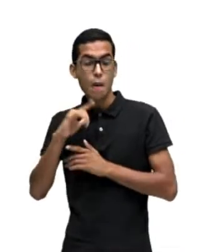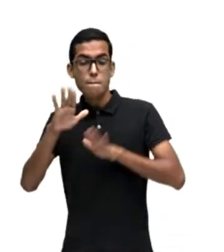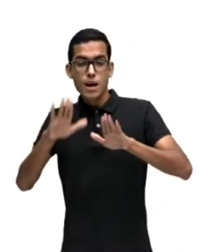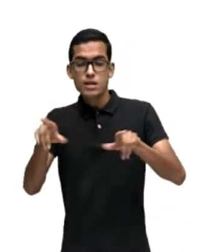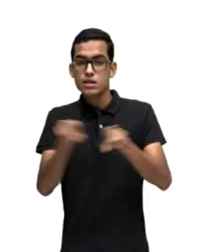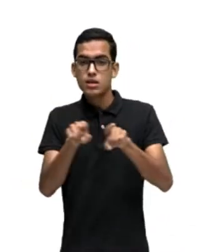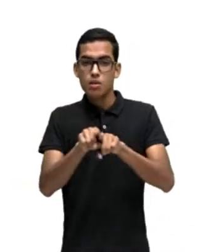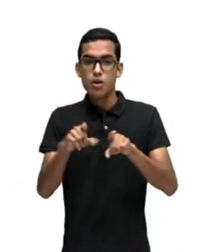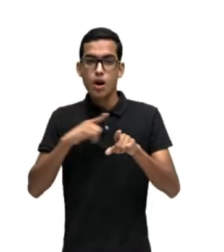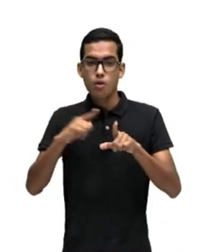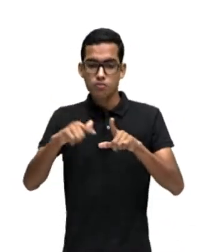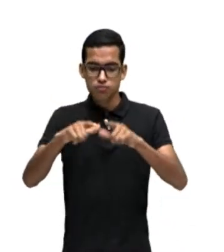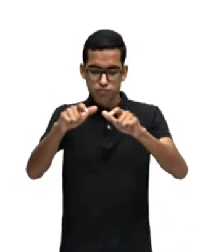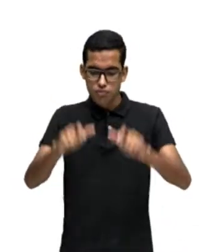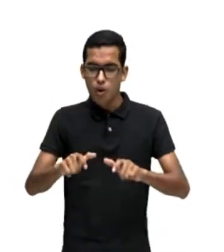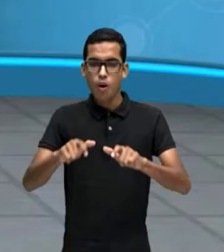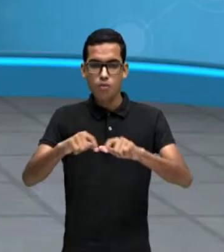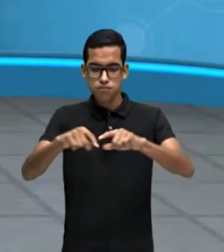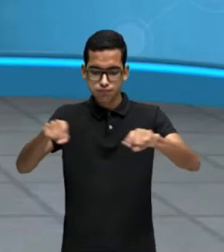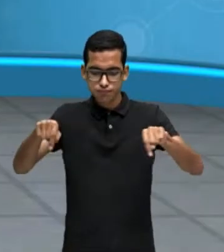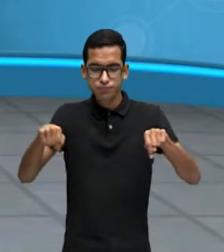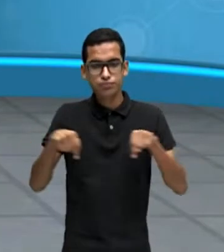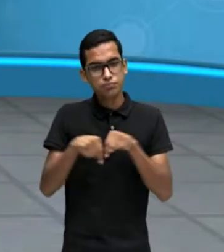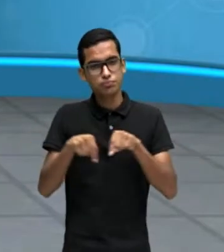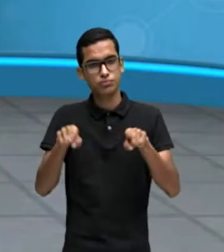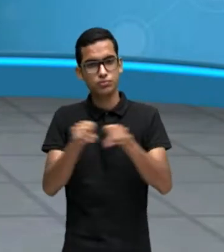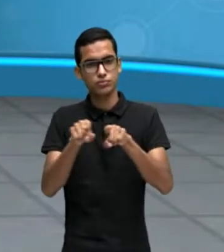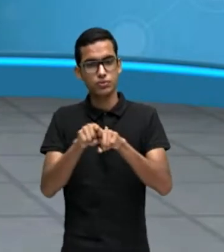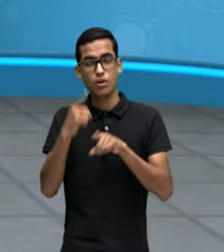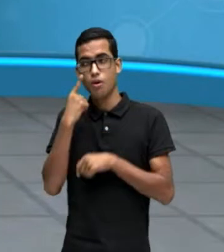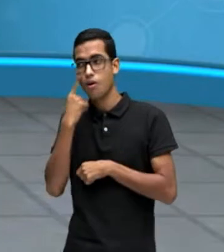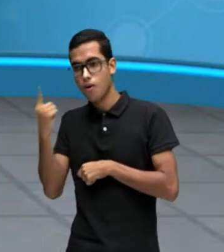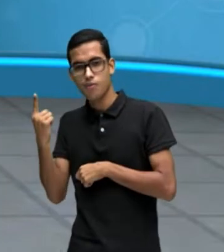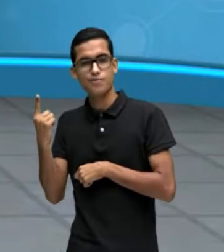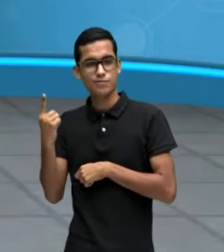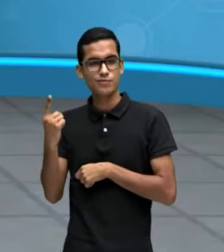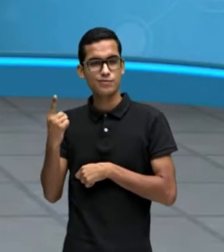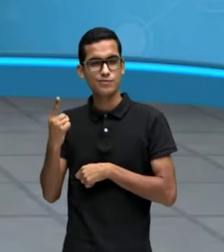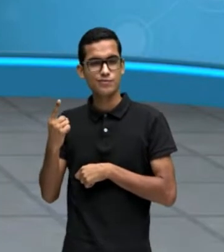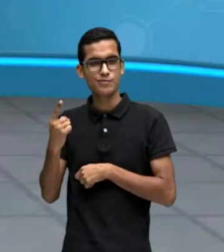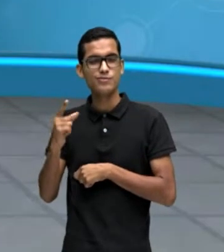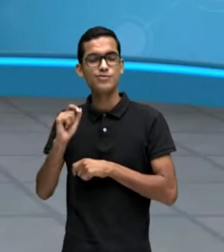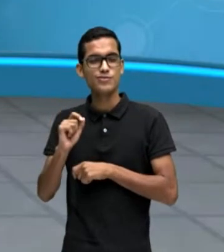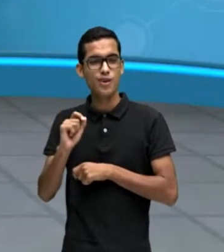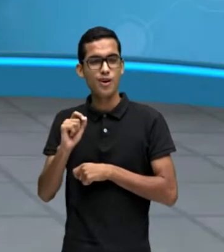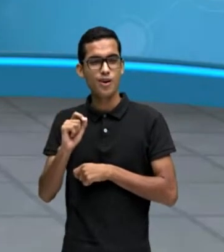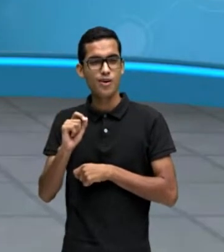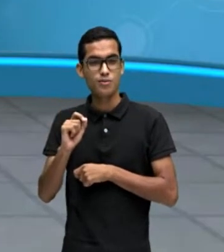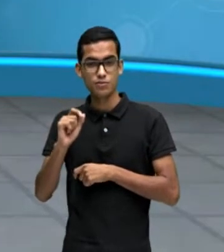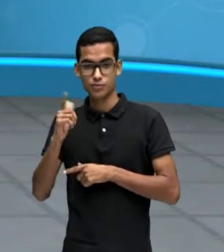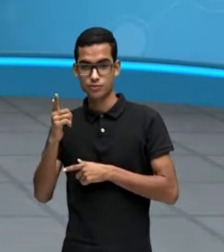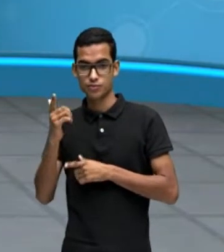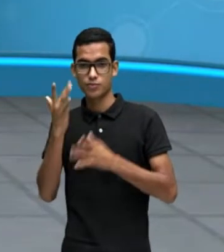espaço cênico. E a gente vai ver agora uma imagem do nosso teatro. Olha que coisa, sou